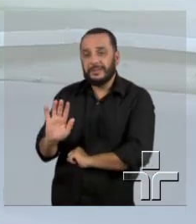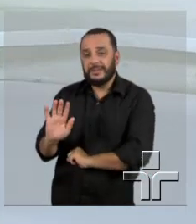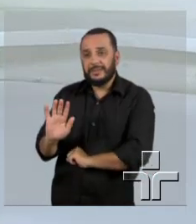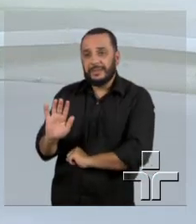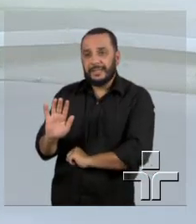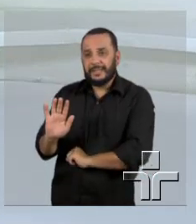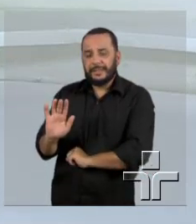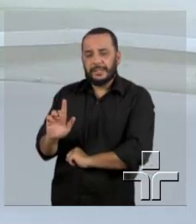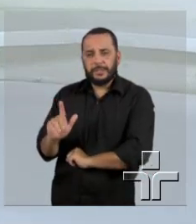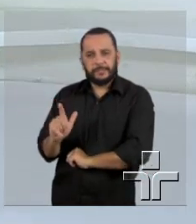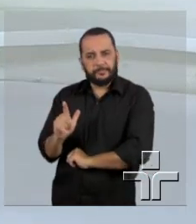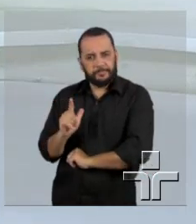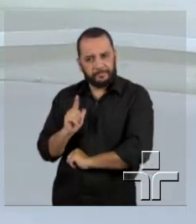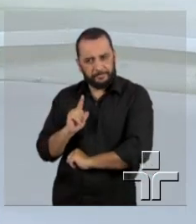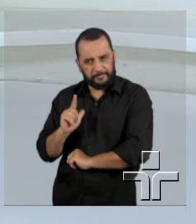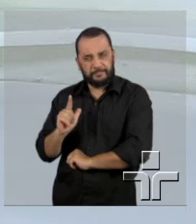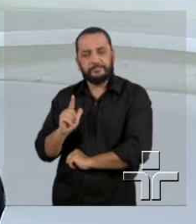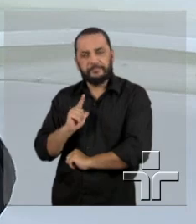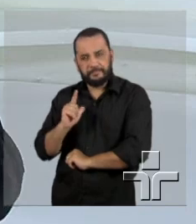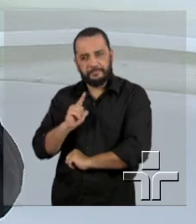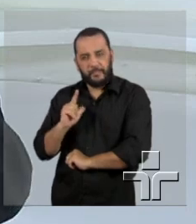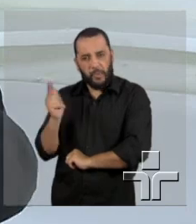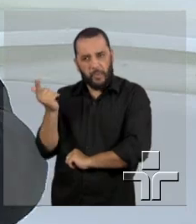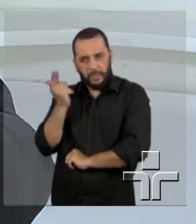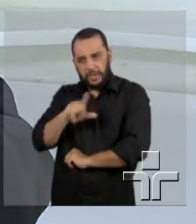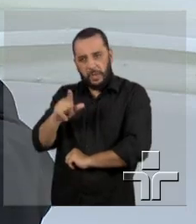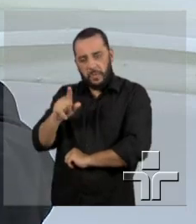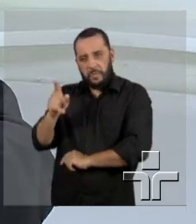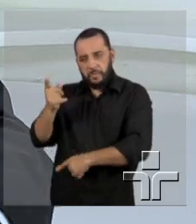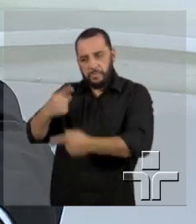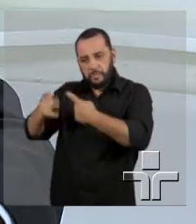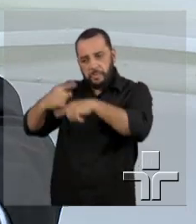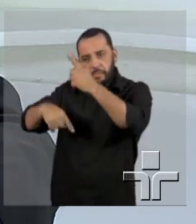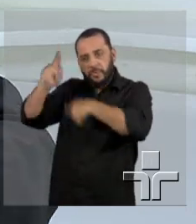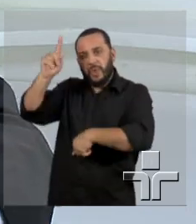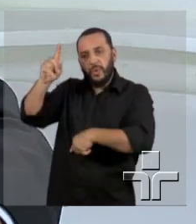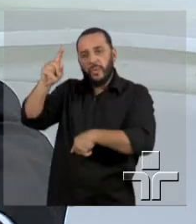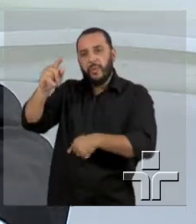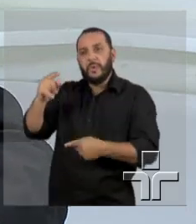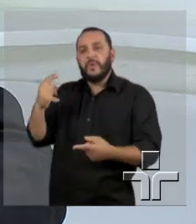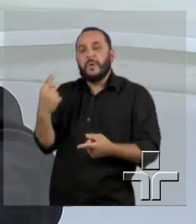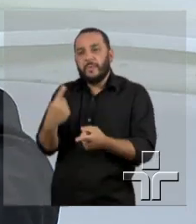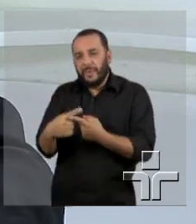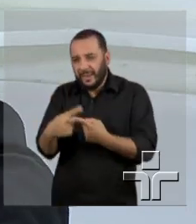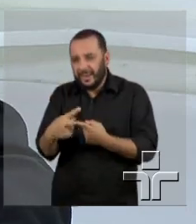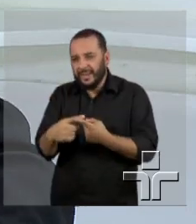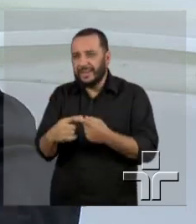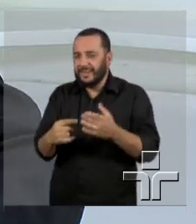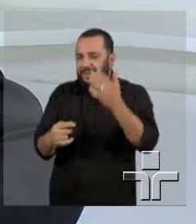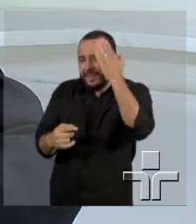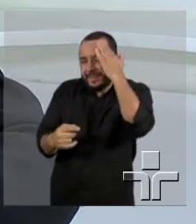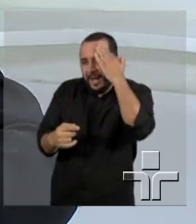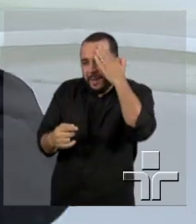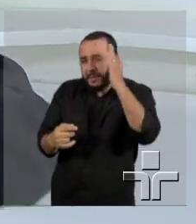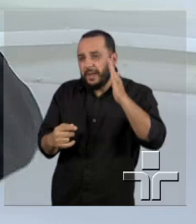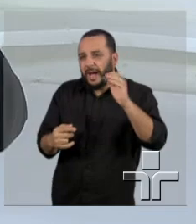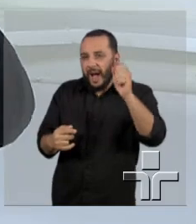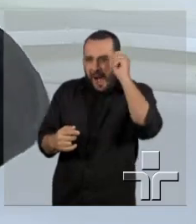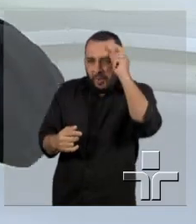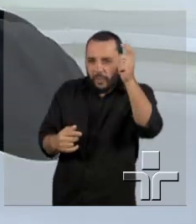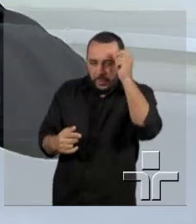ganhou muito com a excomunhão da cultura do bastidor, da coxia, do camarim, com